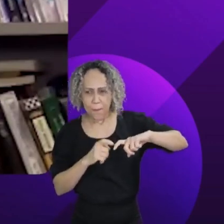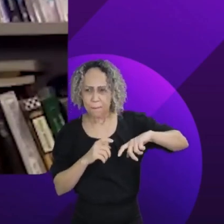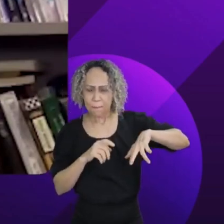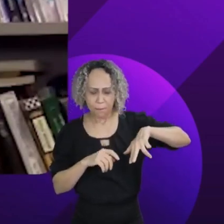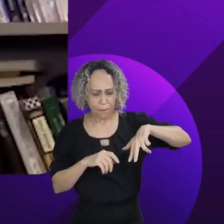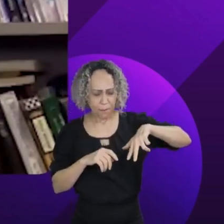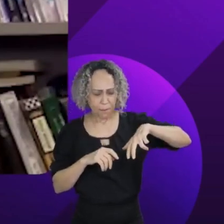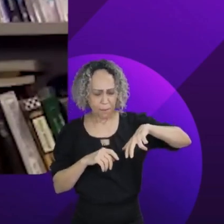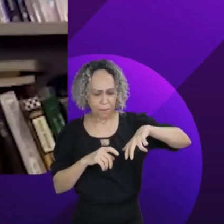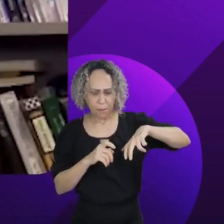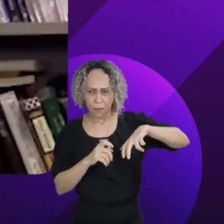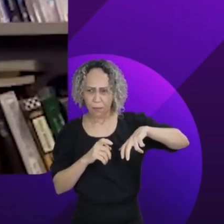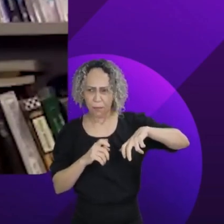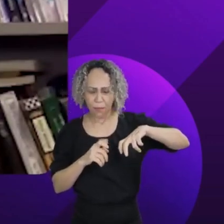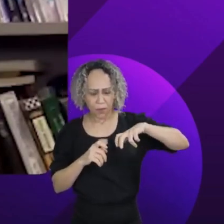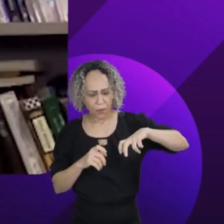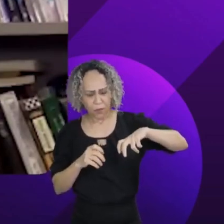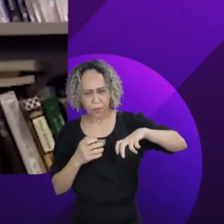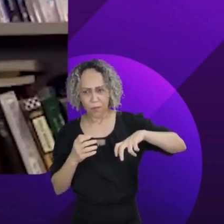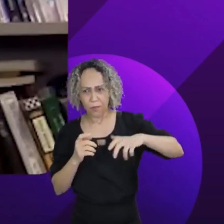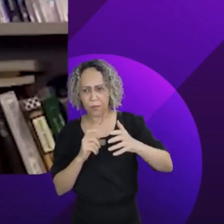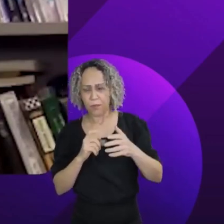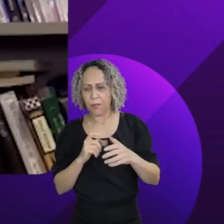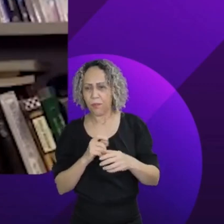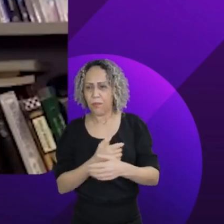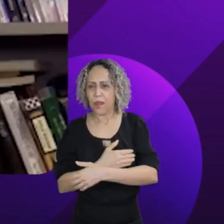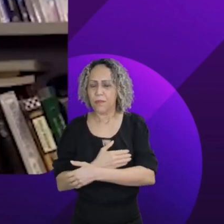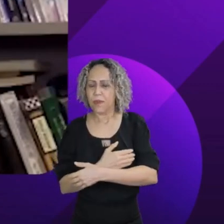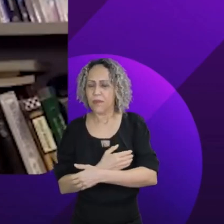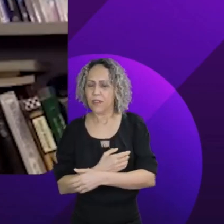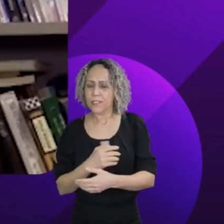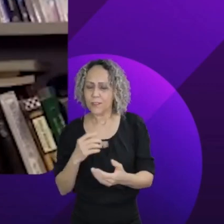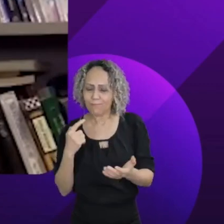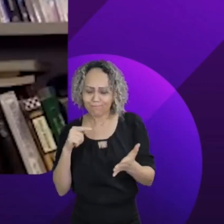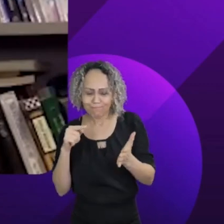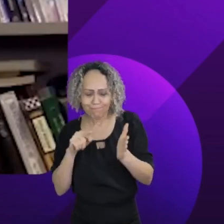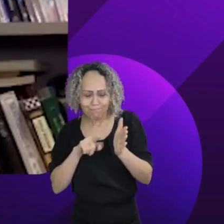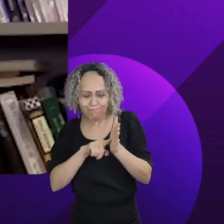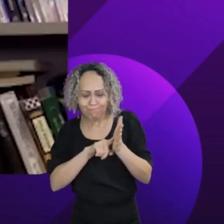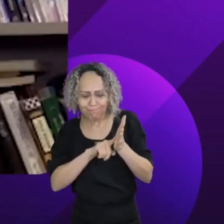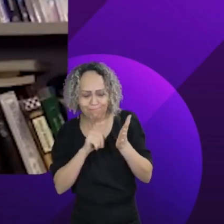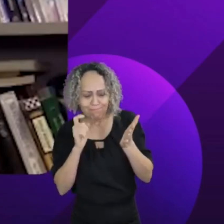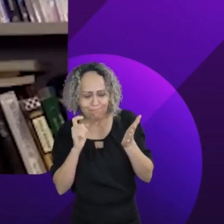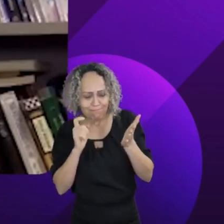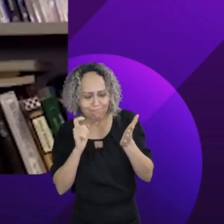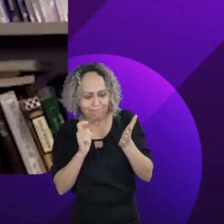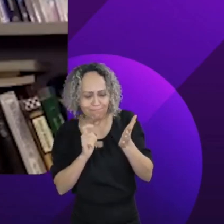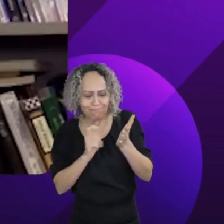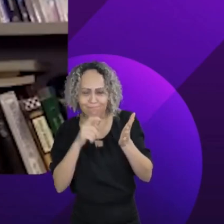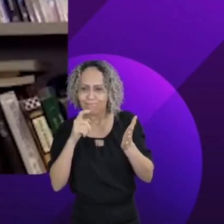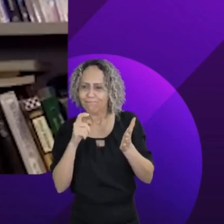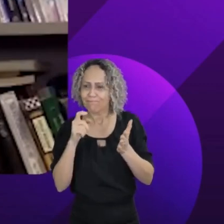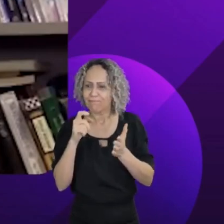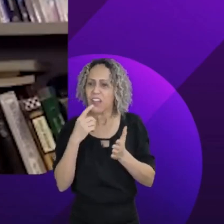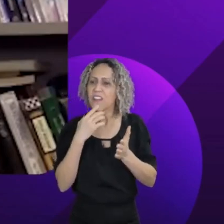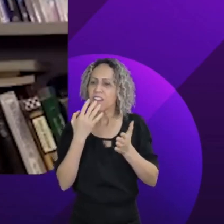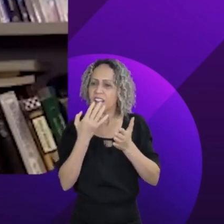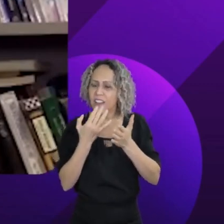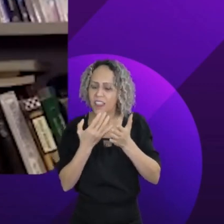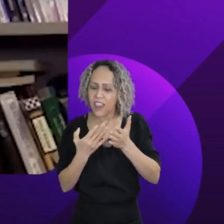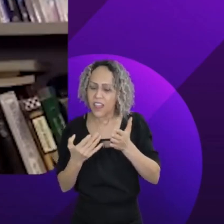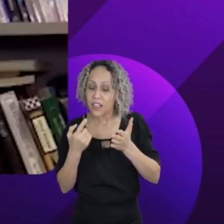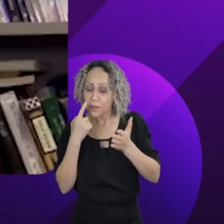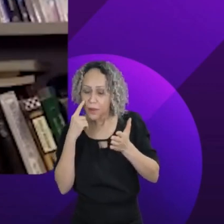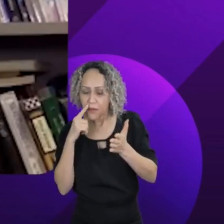bebês. Com isso, com a criação dessa área, a gente conseguiu implantar e treinar